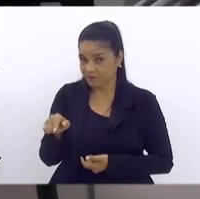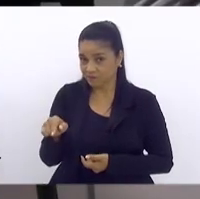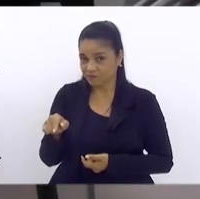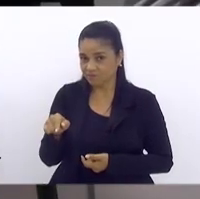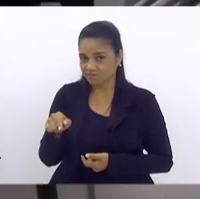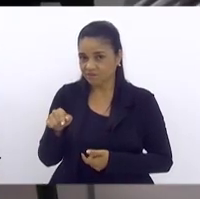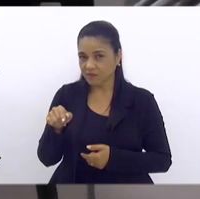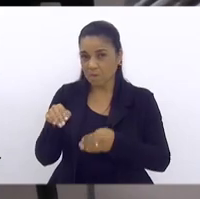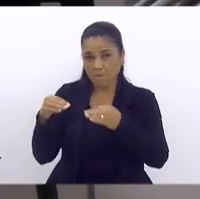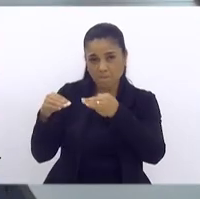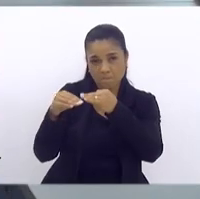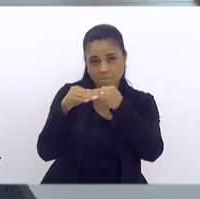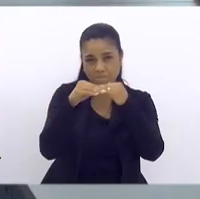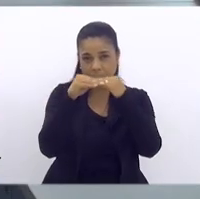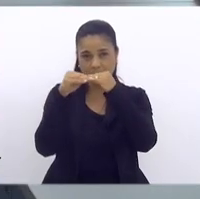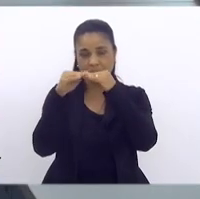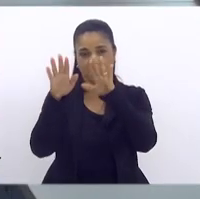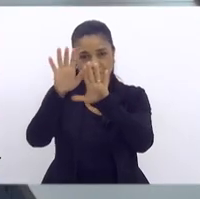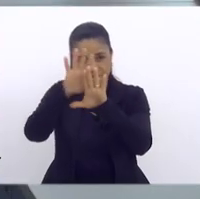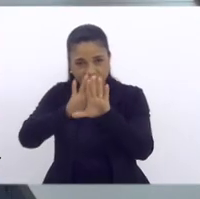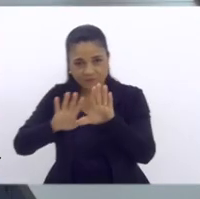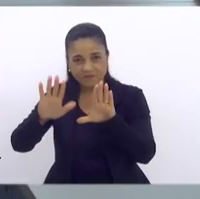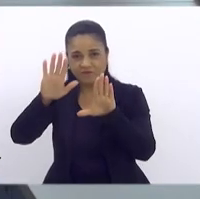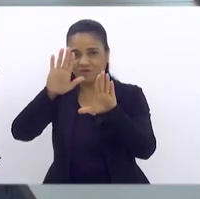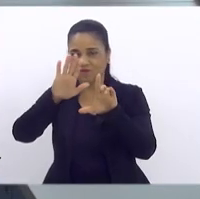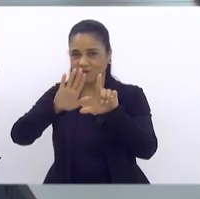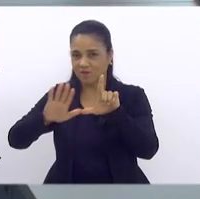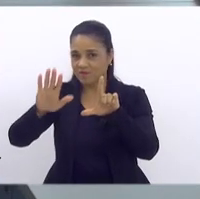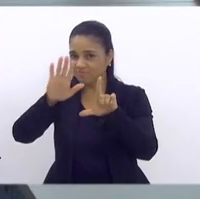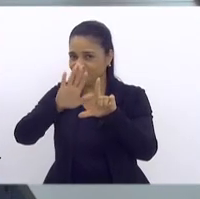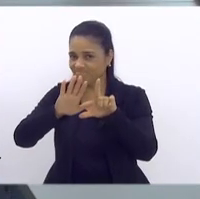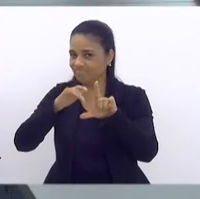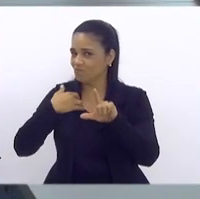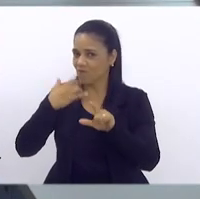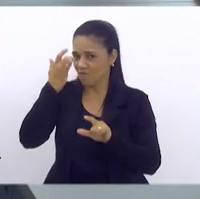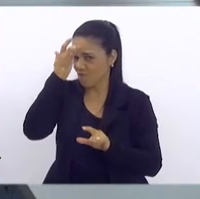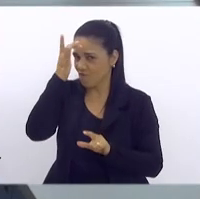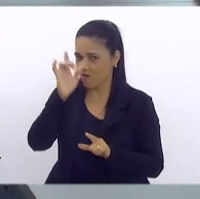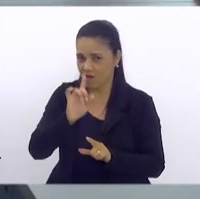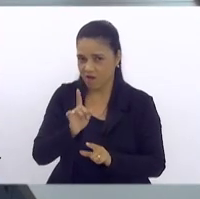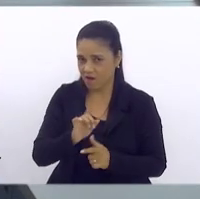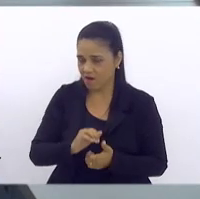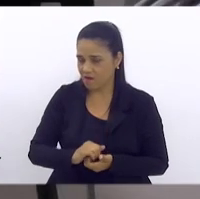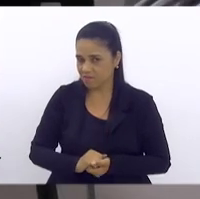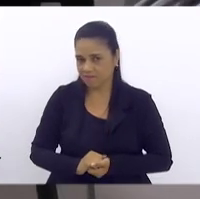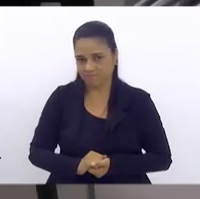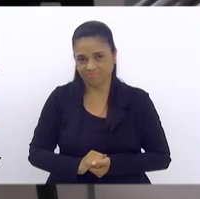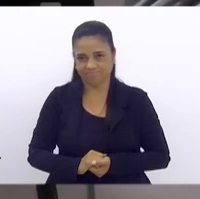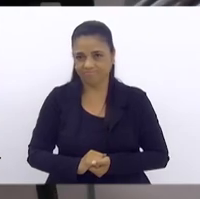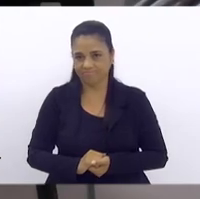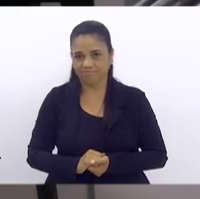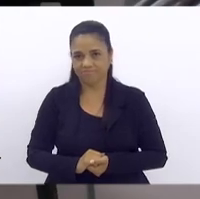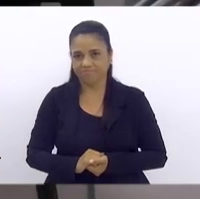padronizar as plataformas também não é uma coisa muito fácil. Né?